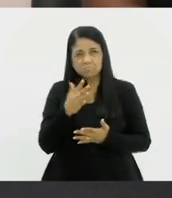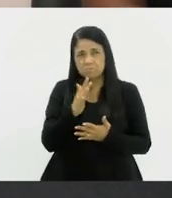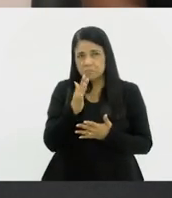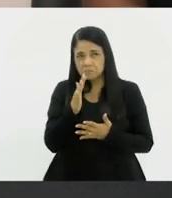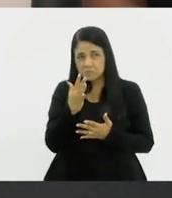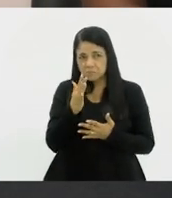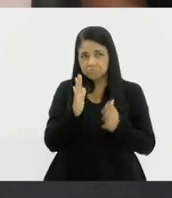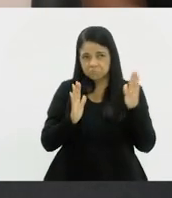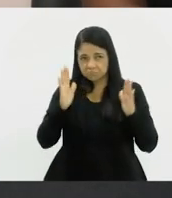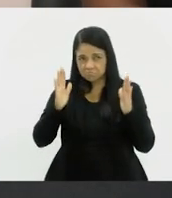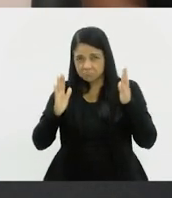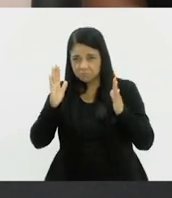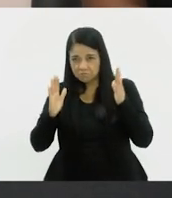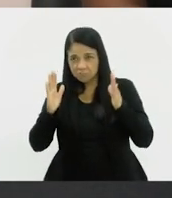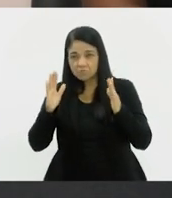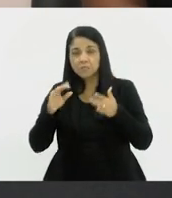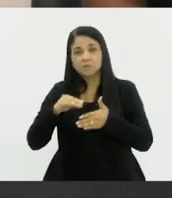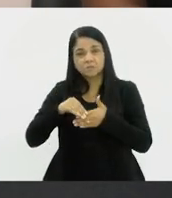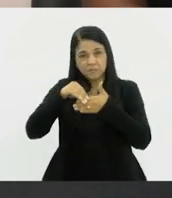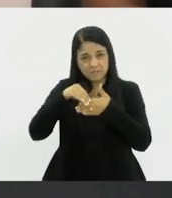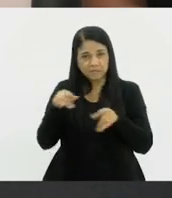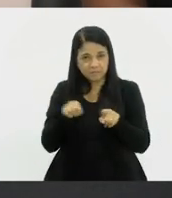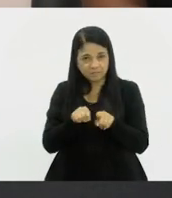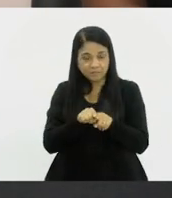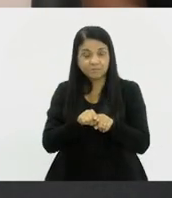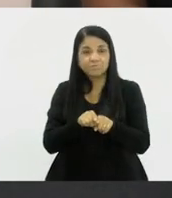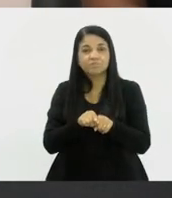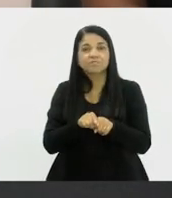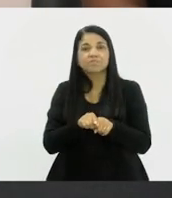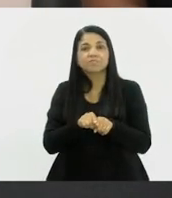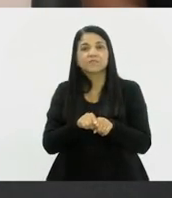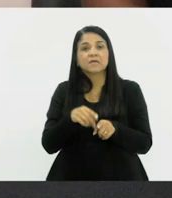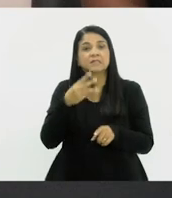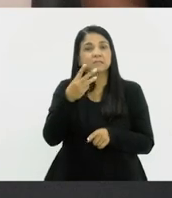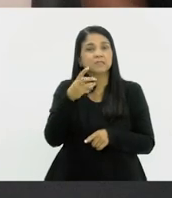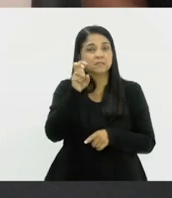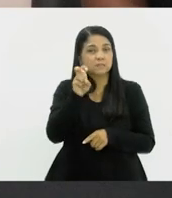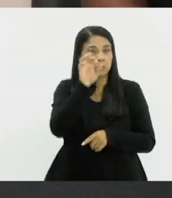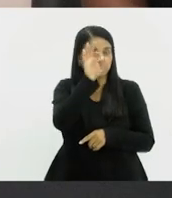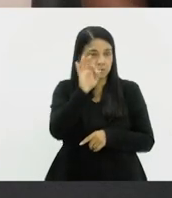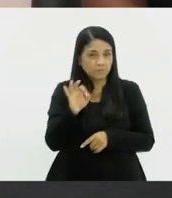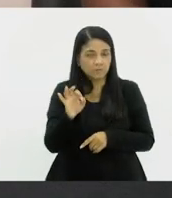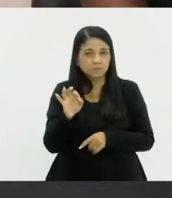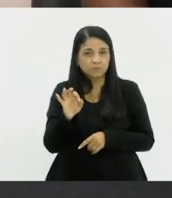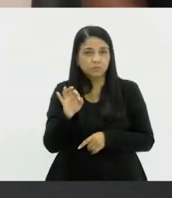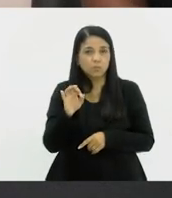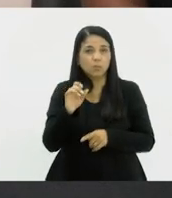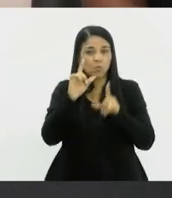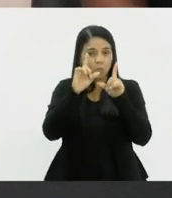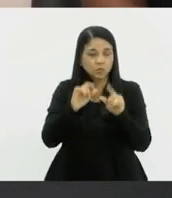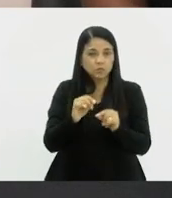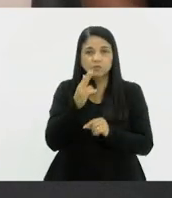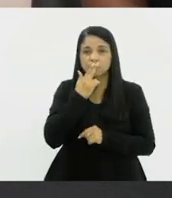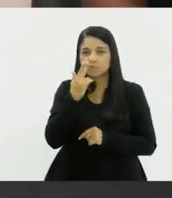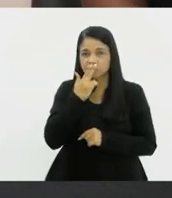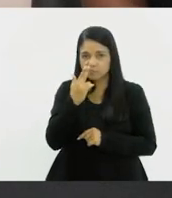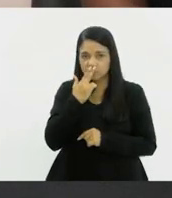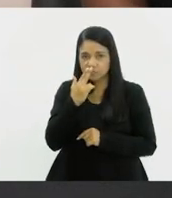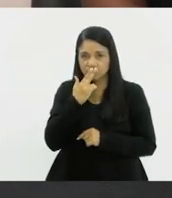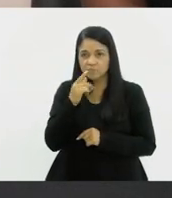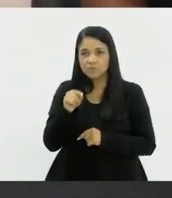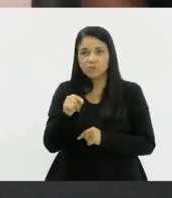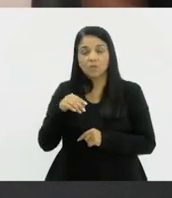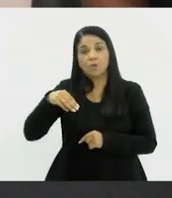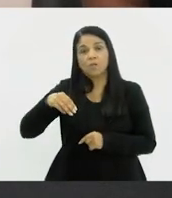essa mesma época de tempo de militância di pencionista eh reduziu em 35% o consumo de cigarro no Brasil e o Max